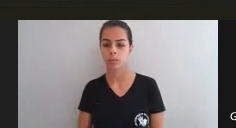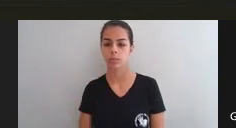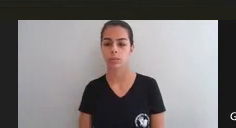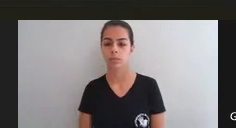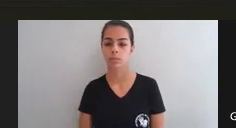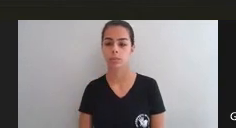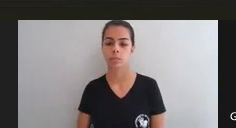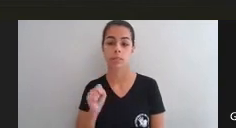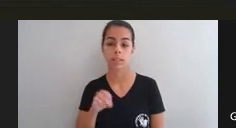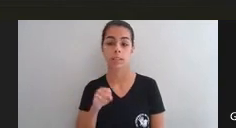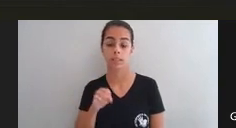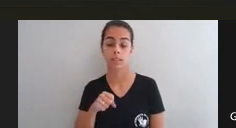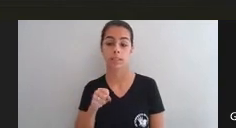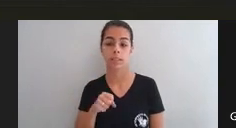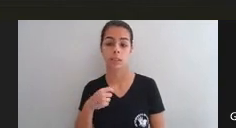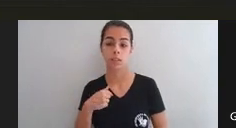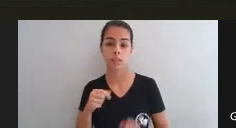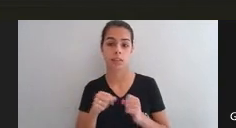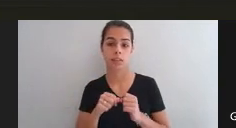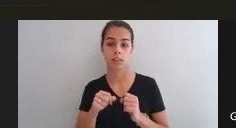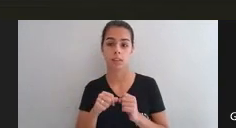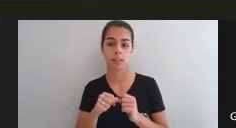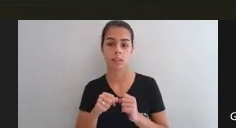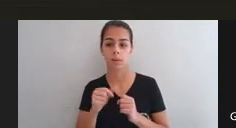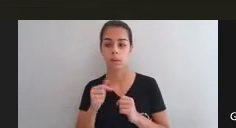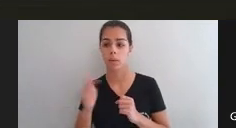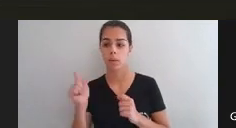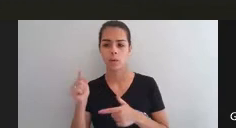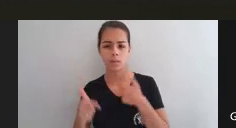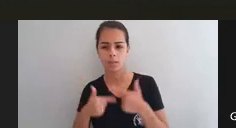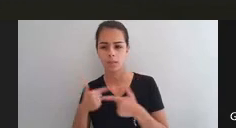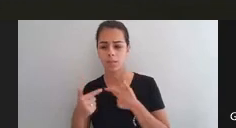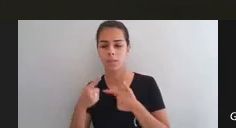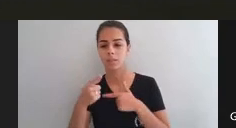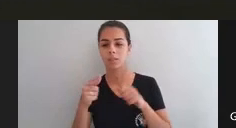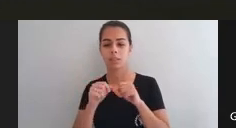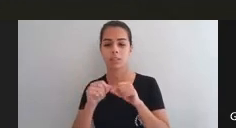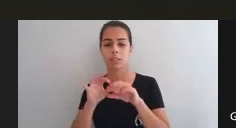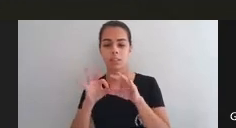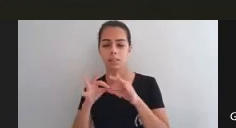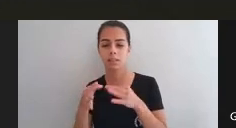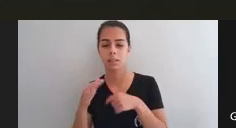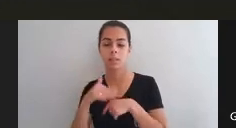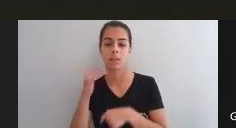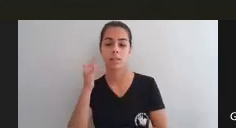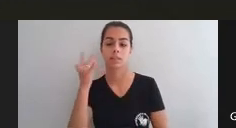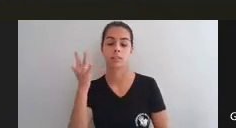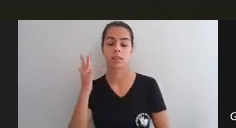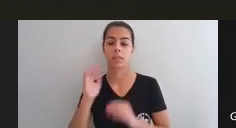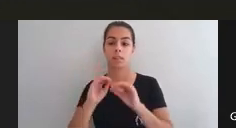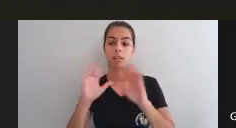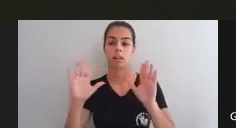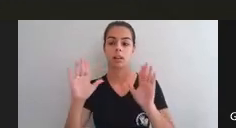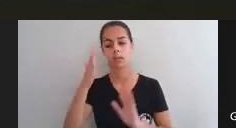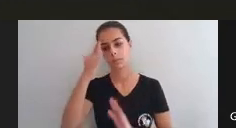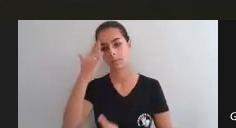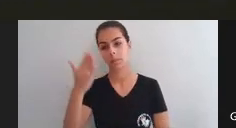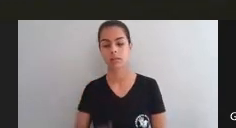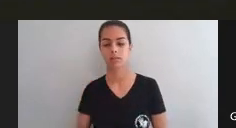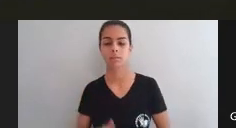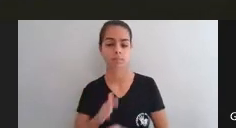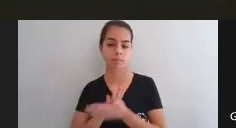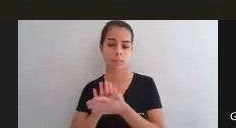Aham, eu tava fazendo um jeito muito mais trabalhoso. Você fez de uma forma que ficou mais clara, inclusive. Muito obrigada.